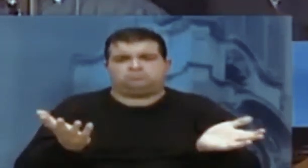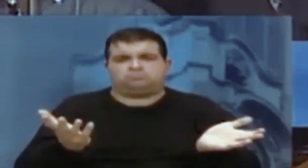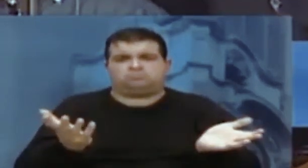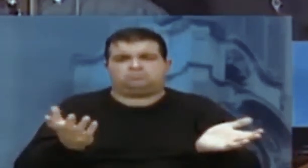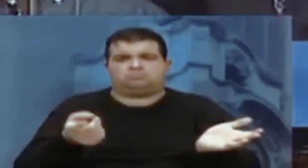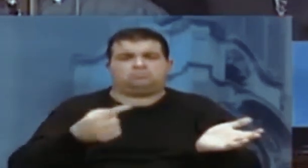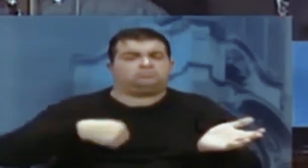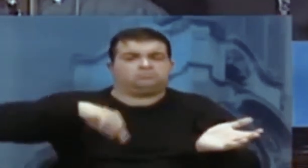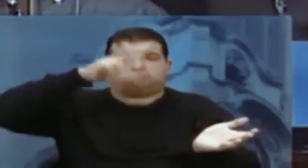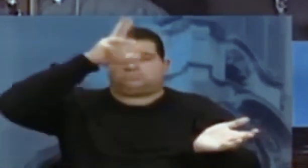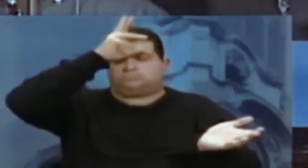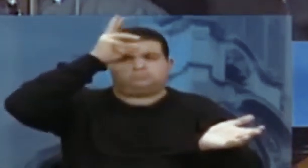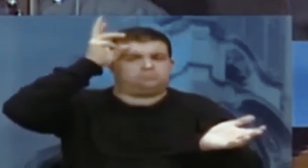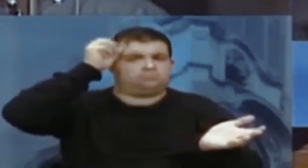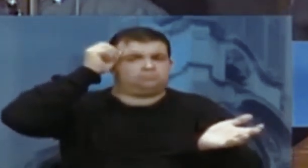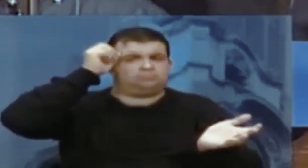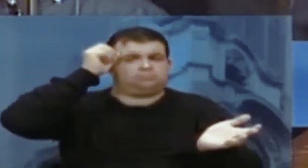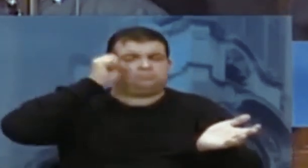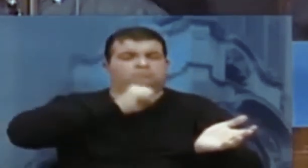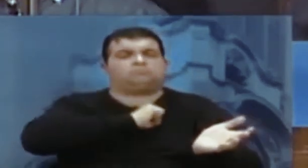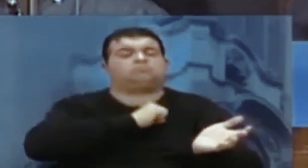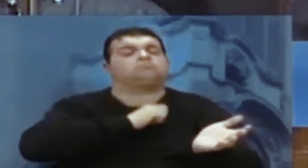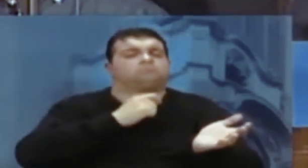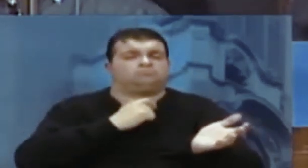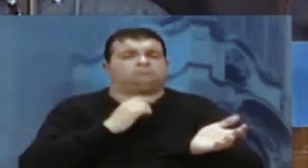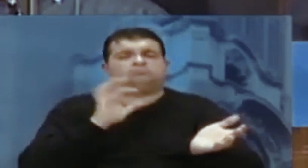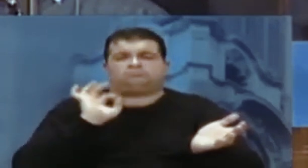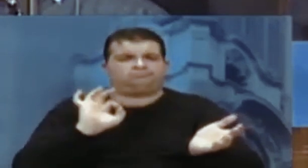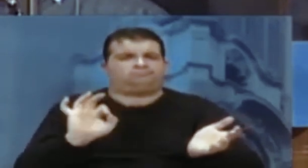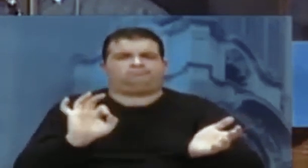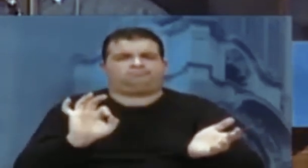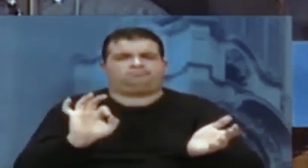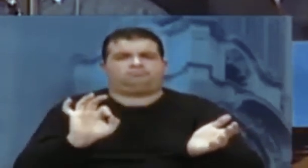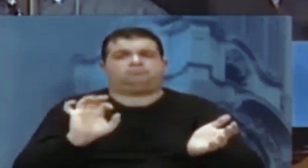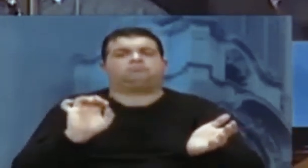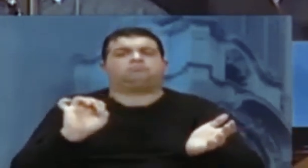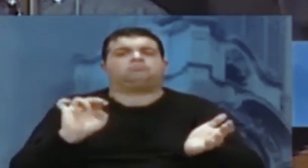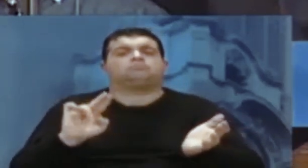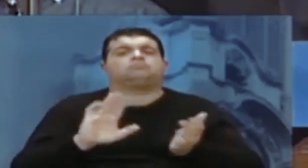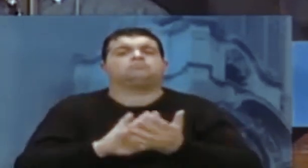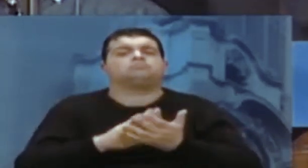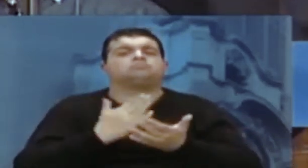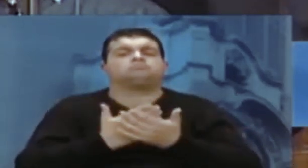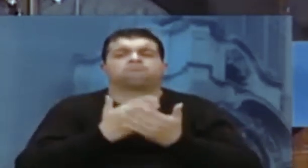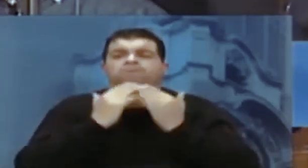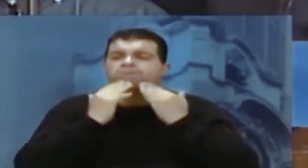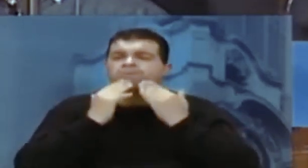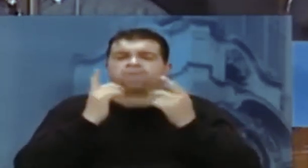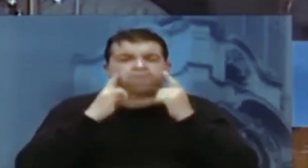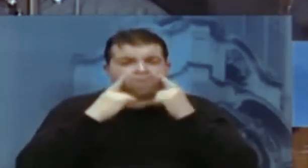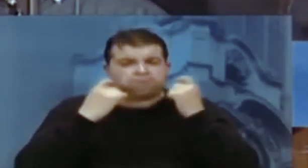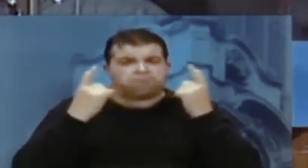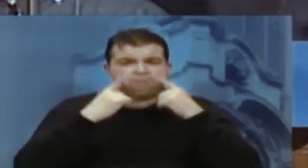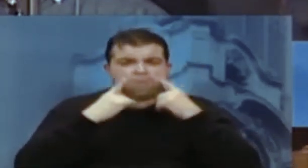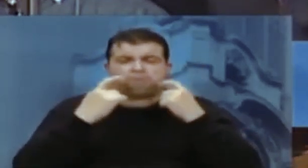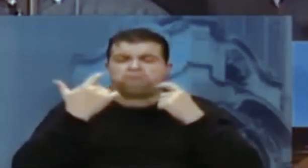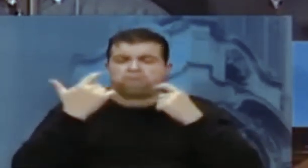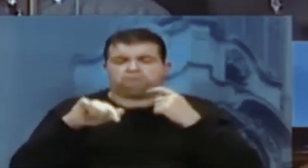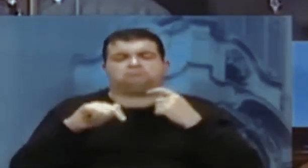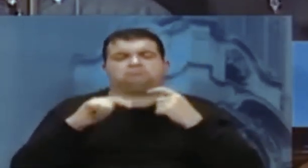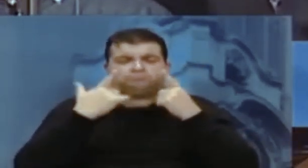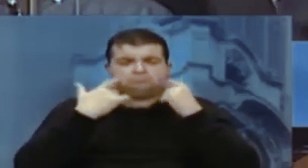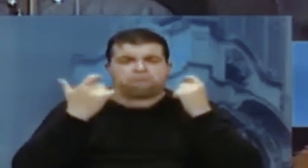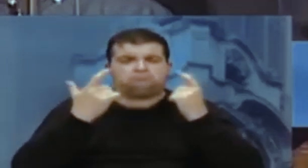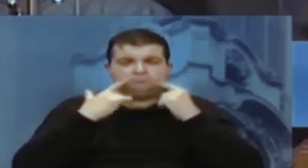que o nosso prefeito Melo com certeza tem. Ou seja, não adianta vir com choro nem ranger de